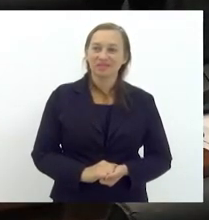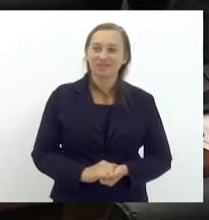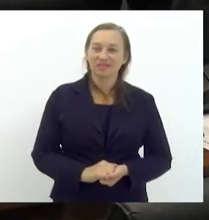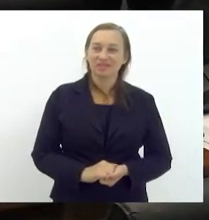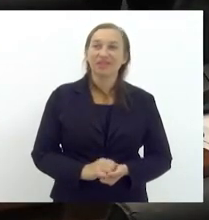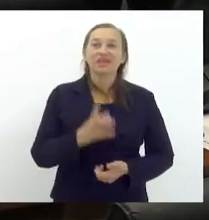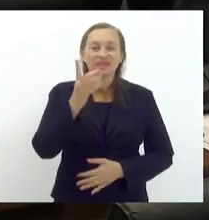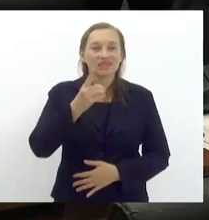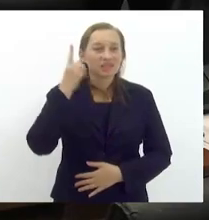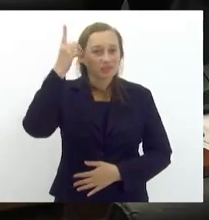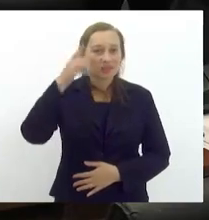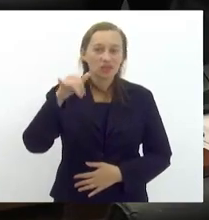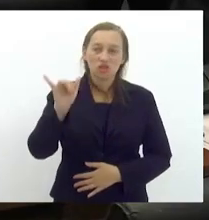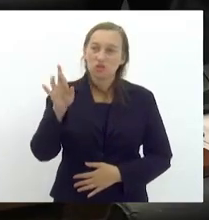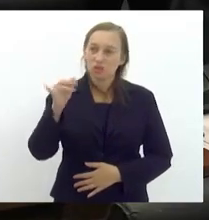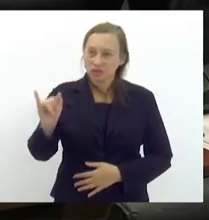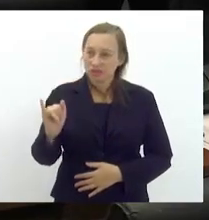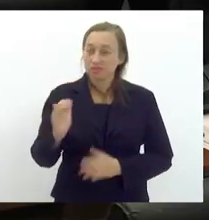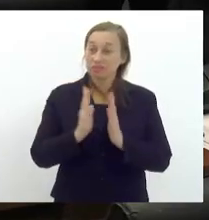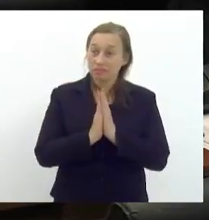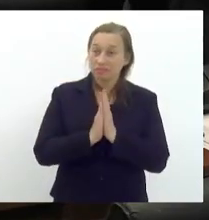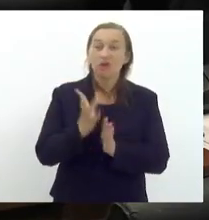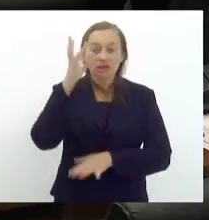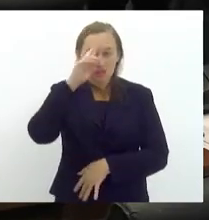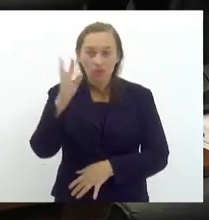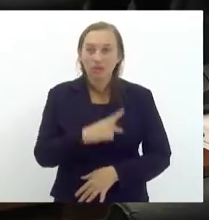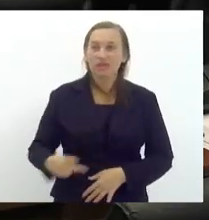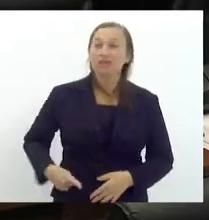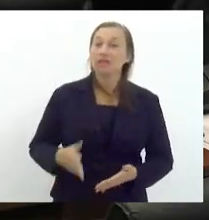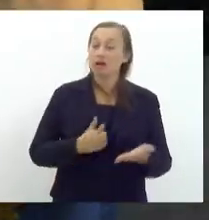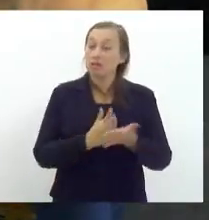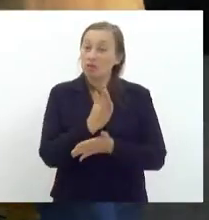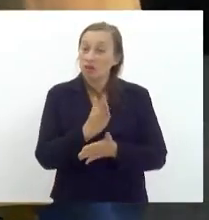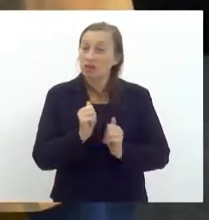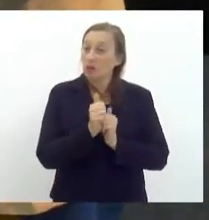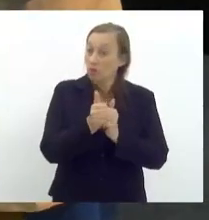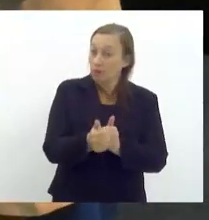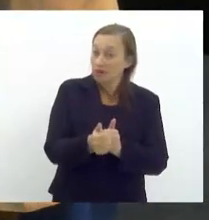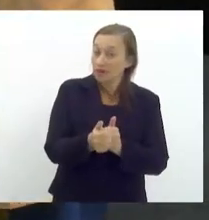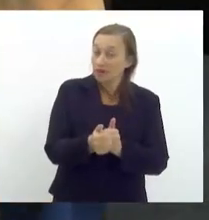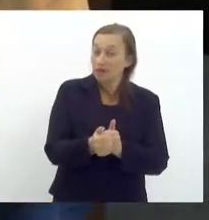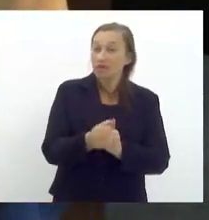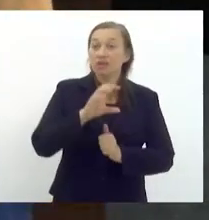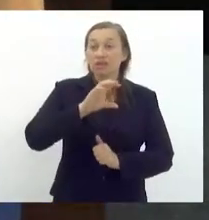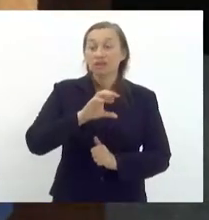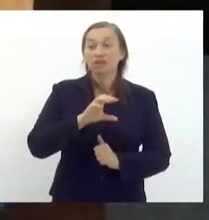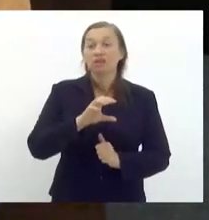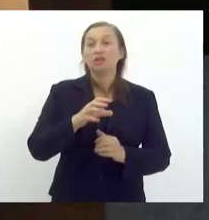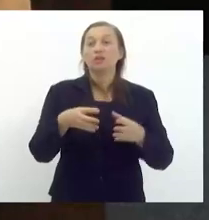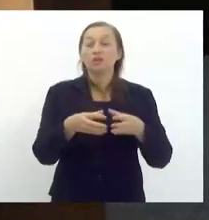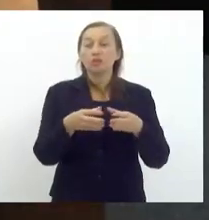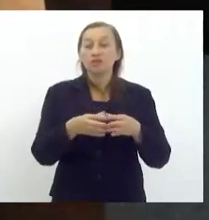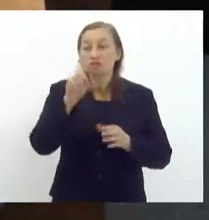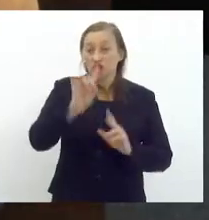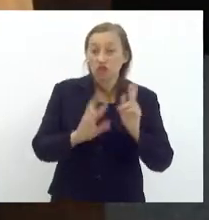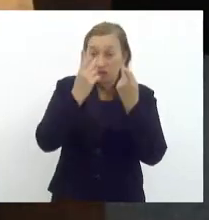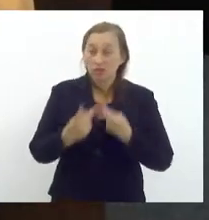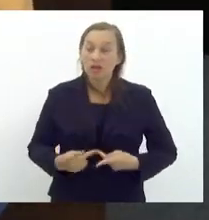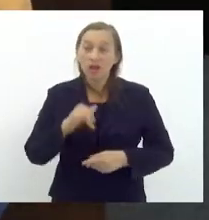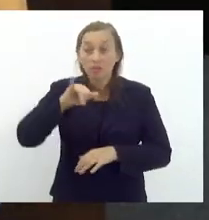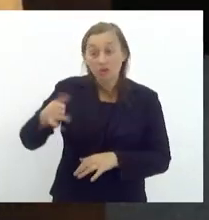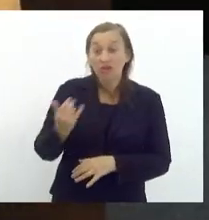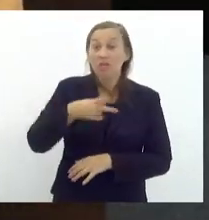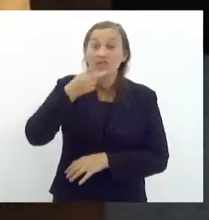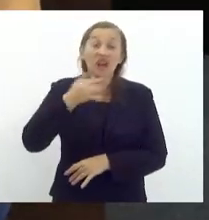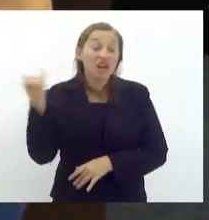Deputado Yuri por favor senhor presidente favorável acompanhando parecida Comissão de Direitos Humanos só queria aproveitar para